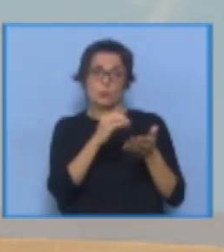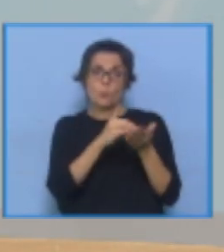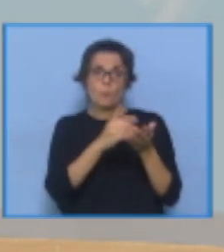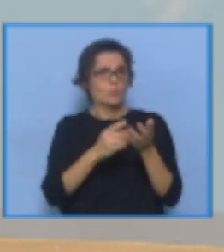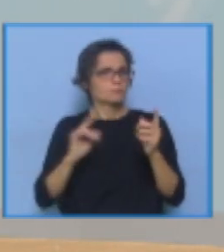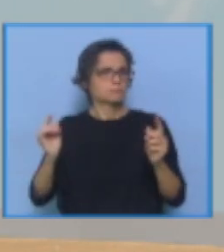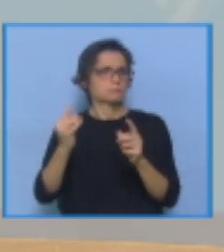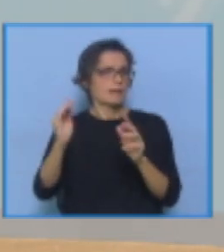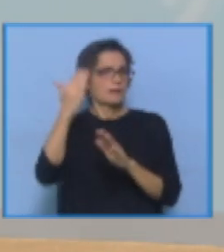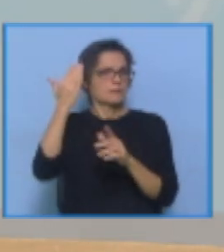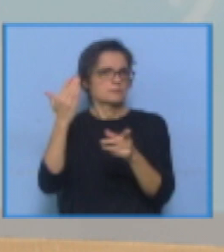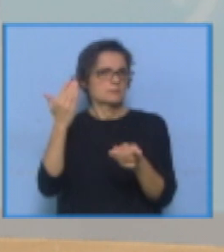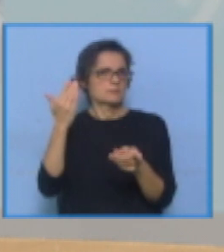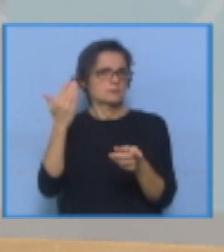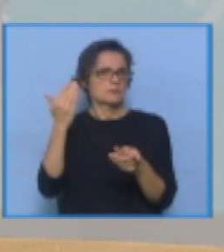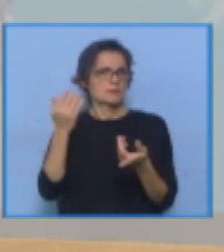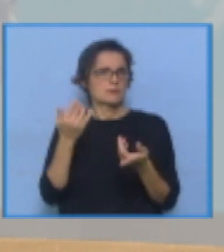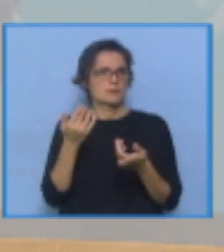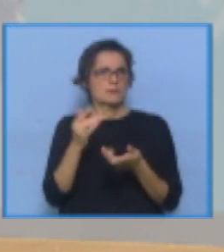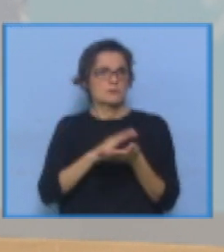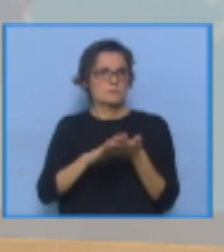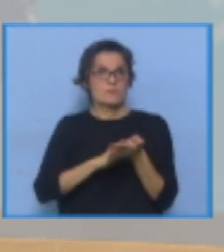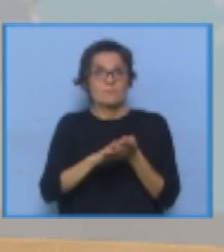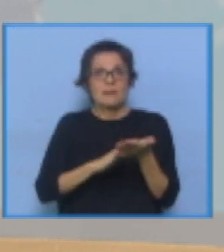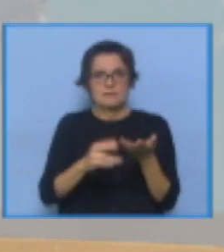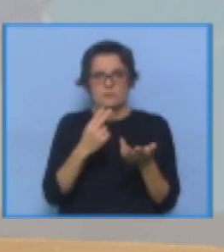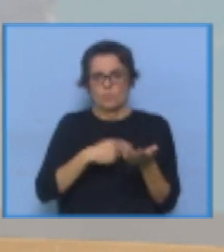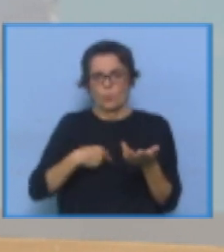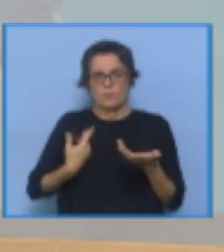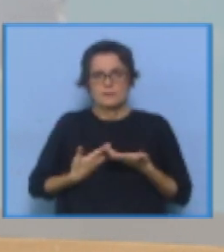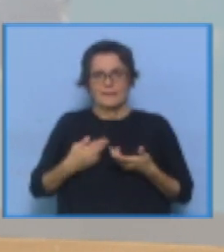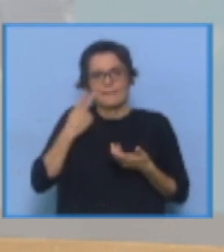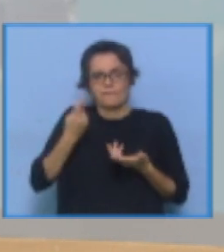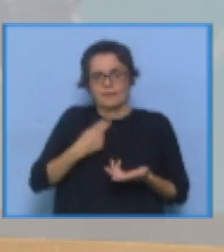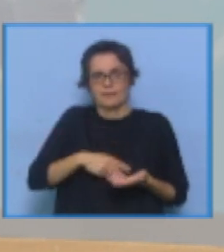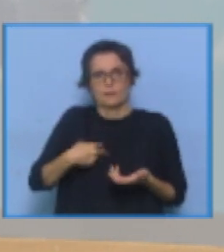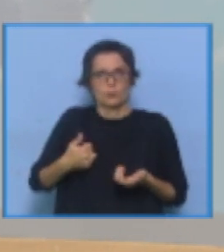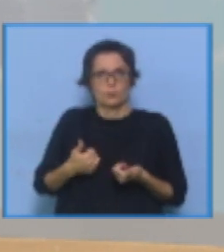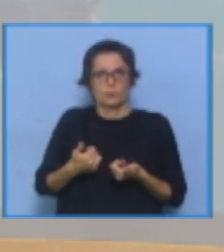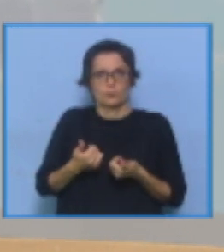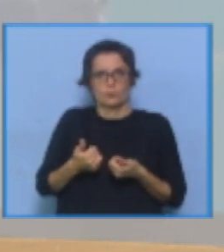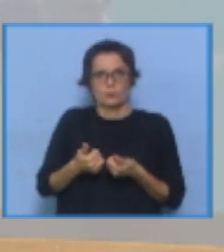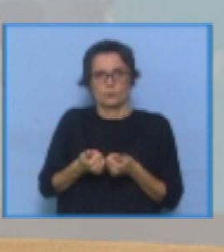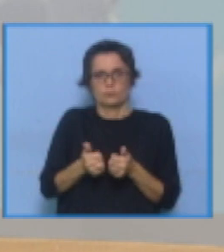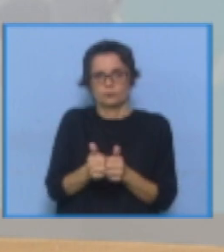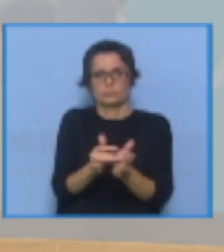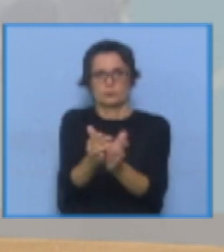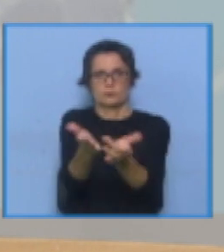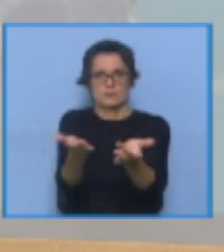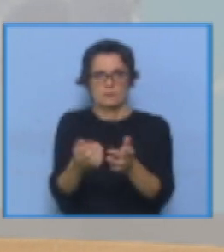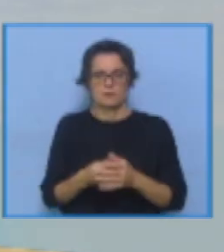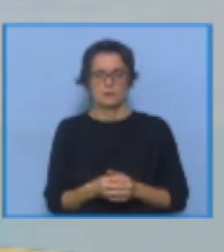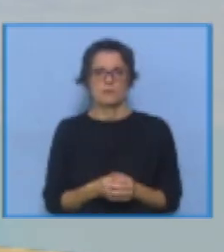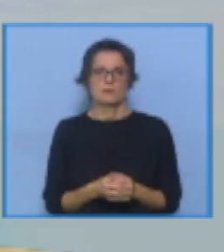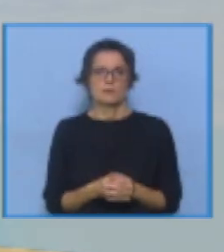da Igreja que se joga neste testemunho que é dado de atenção e de cuidado e de serviço aos pobres. E depois este é um desafio que tem a